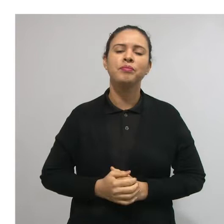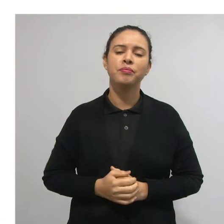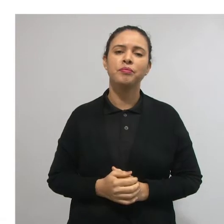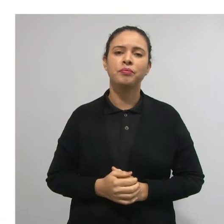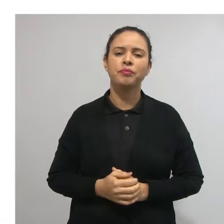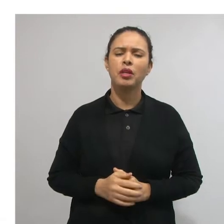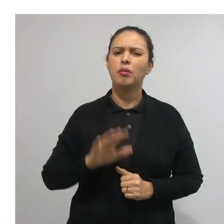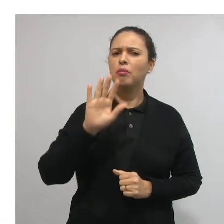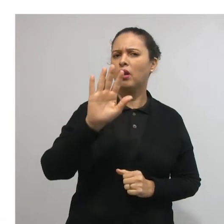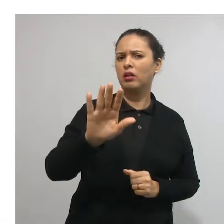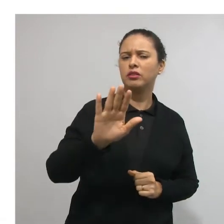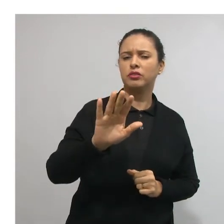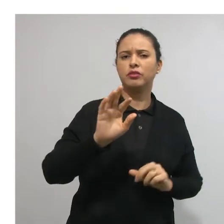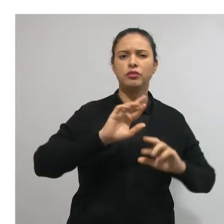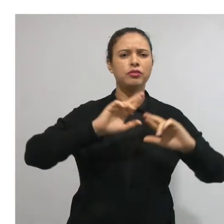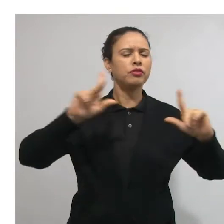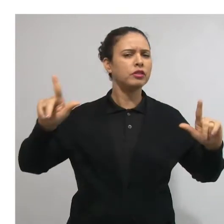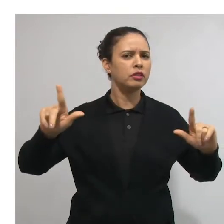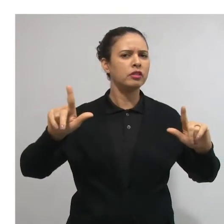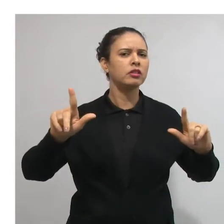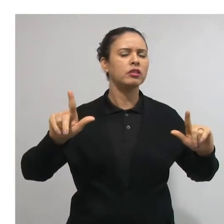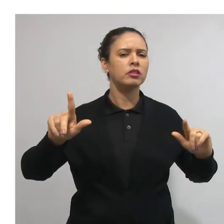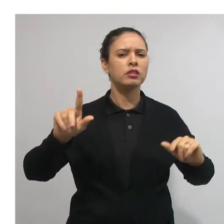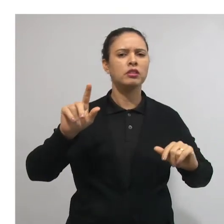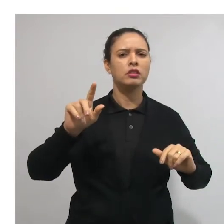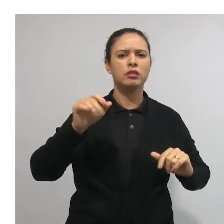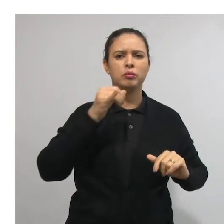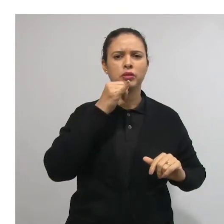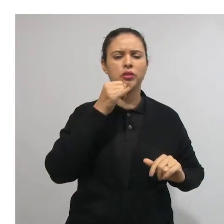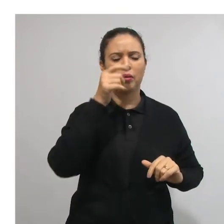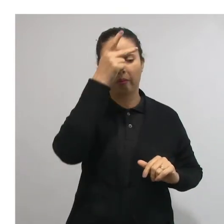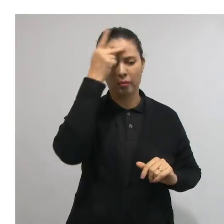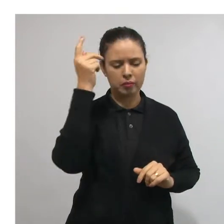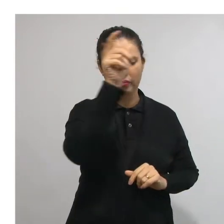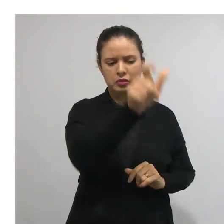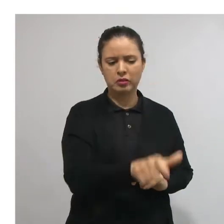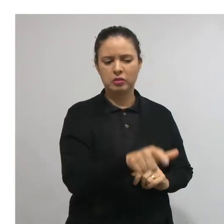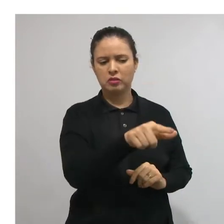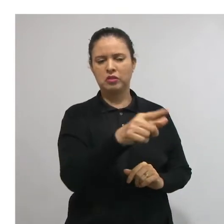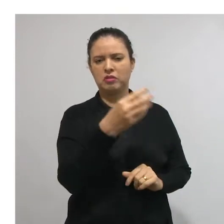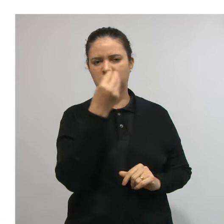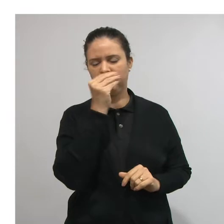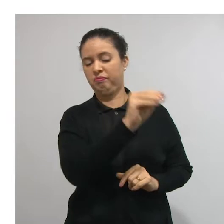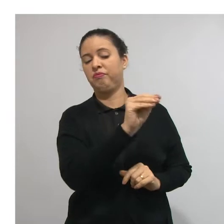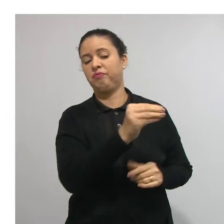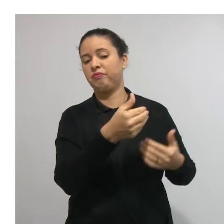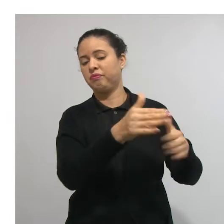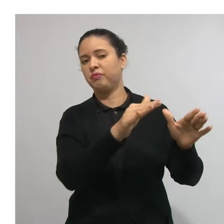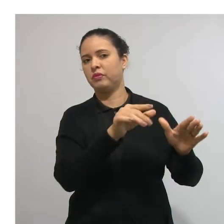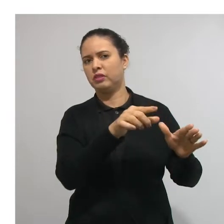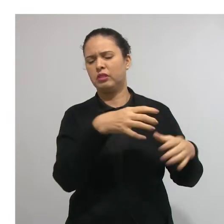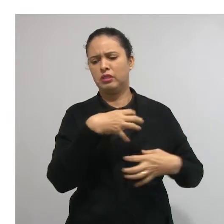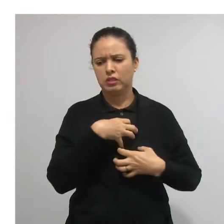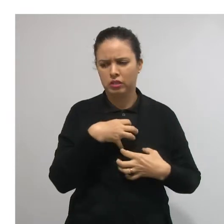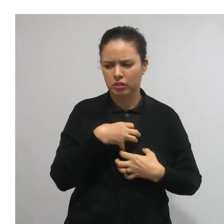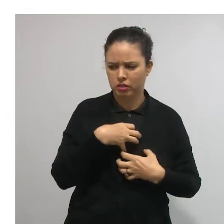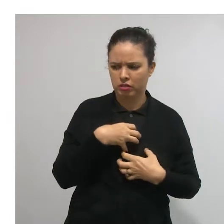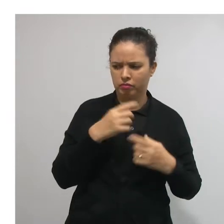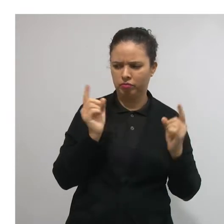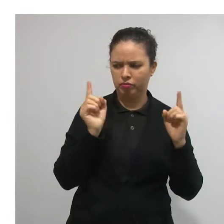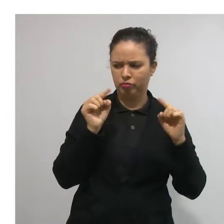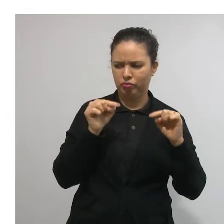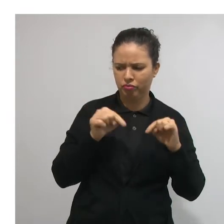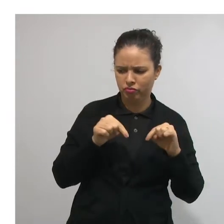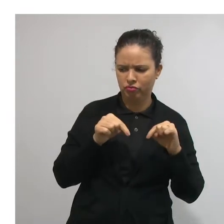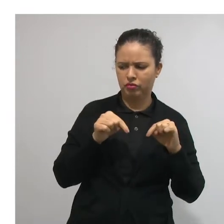ao contrário, né, ou seja, não eram valorizados, eles se sentiam o quê? Ameaçados pelas mudanças. E